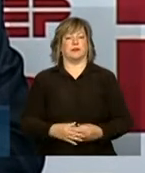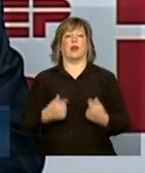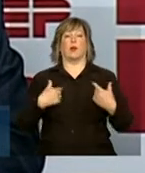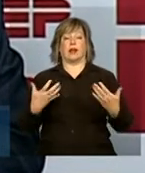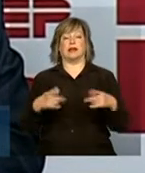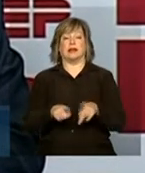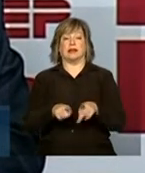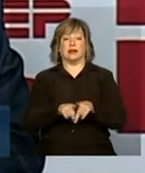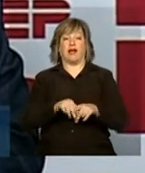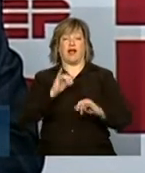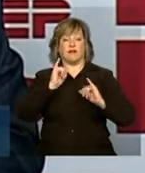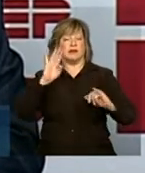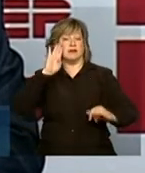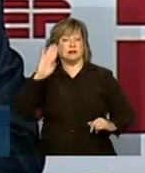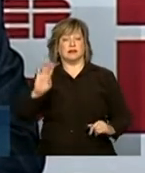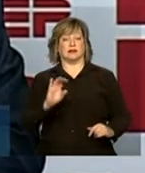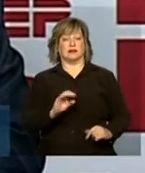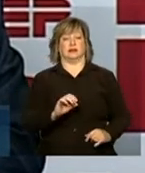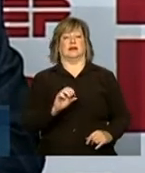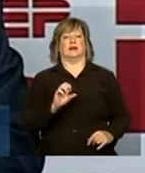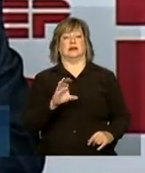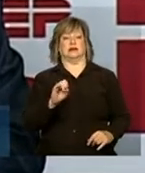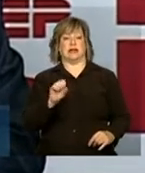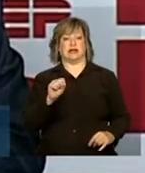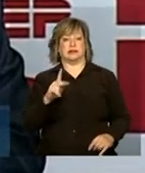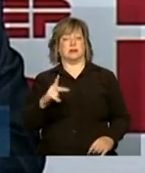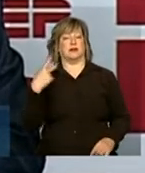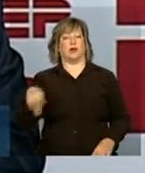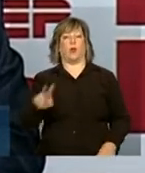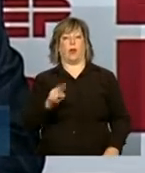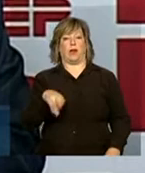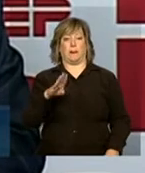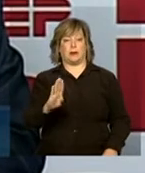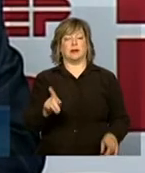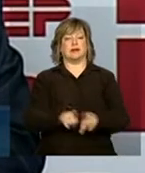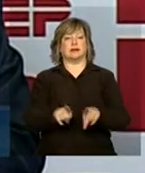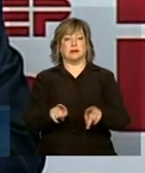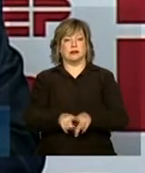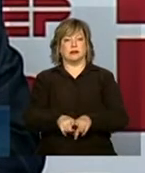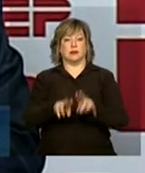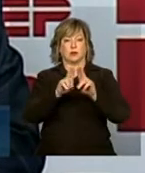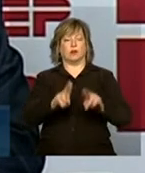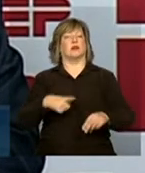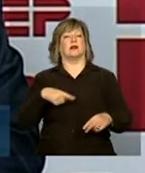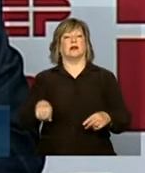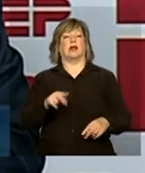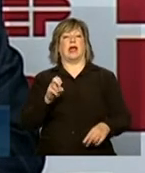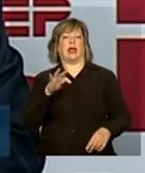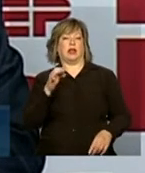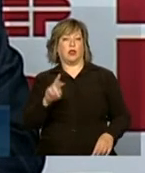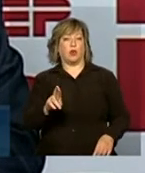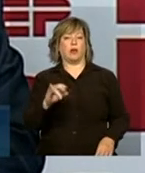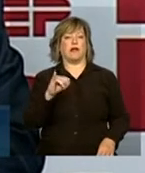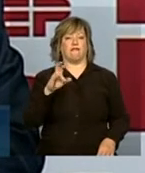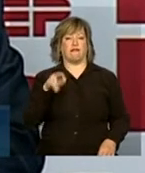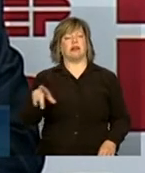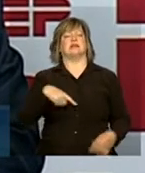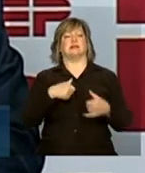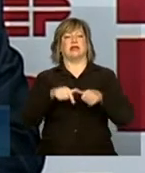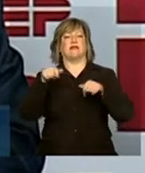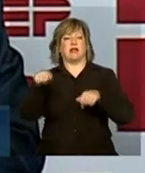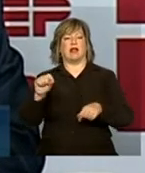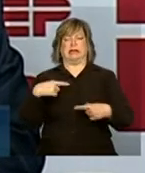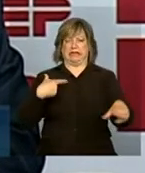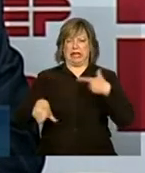Queria destacar também o CESP, a UNB, registrar também a participação hoje do reitor Ivan, que esteve lá o dia todo trabalhando